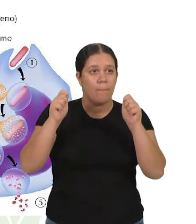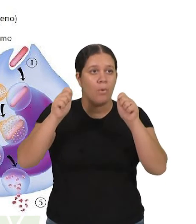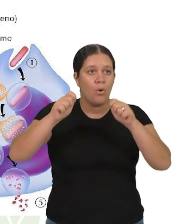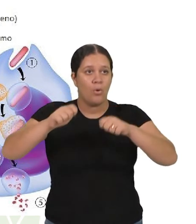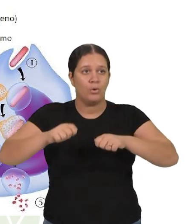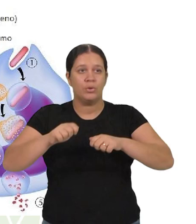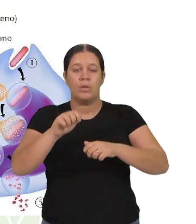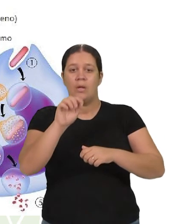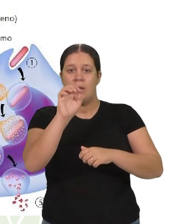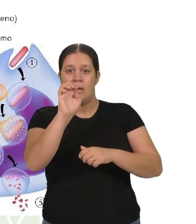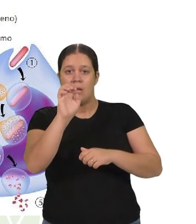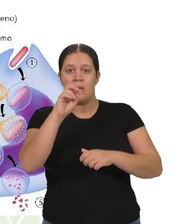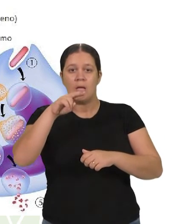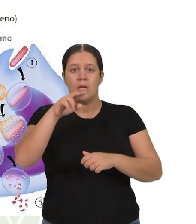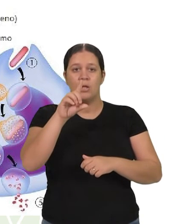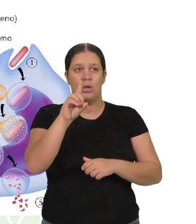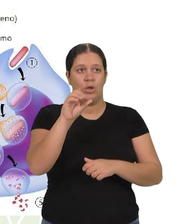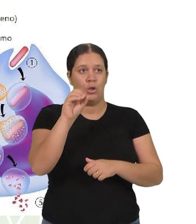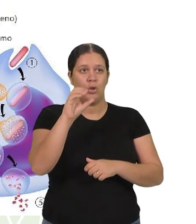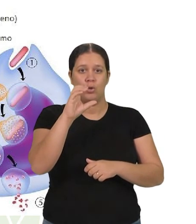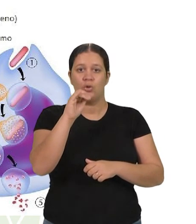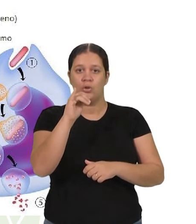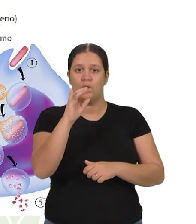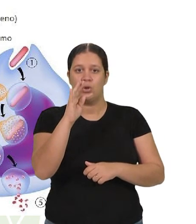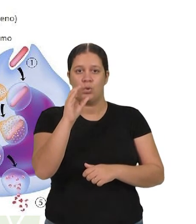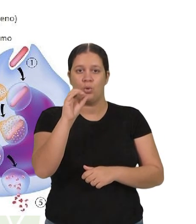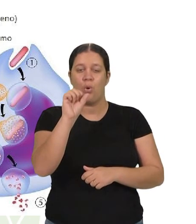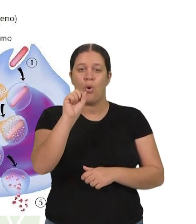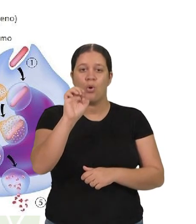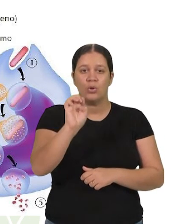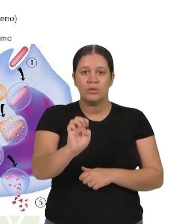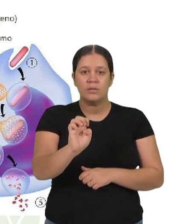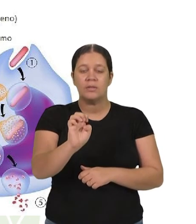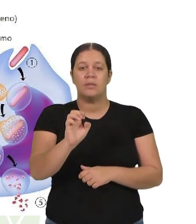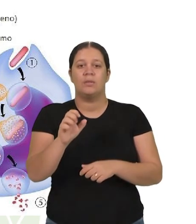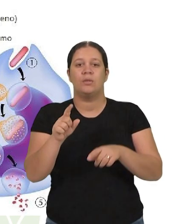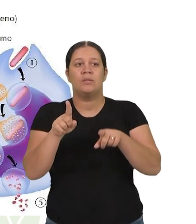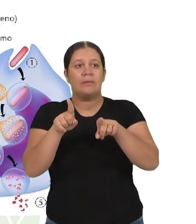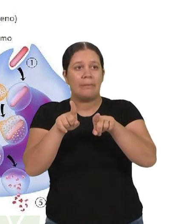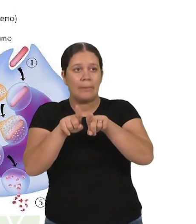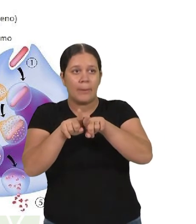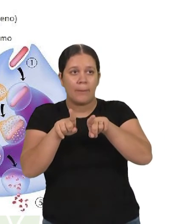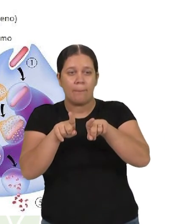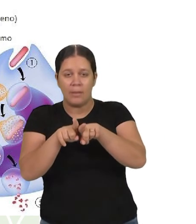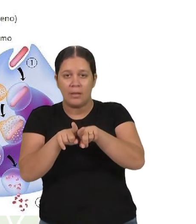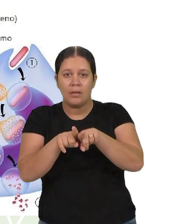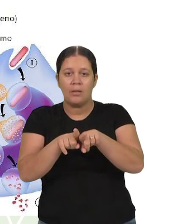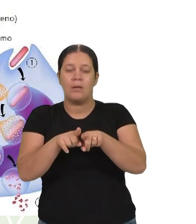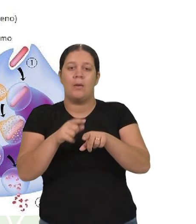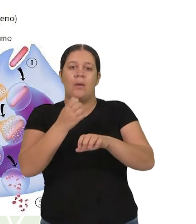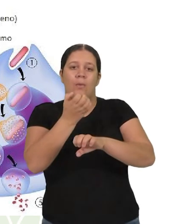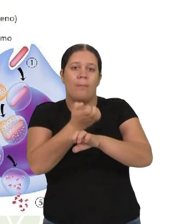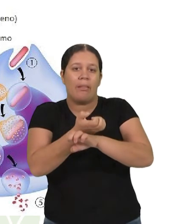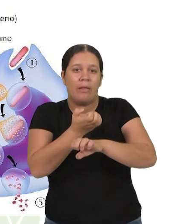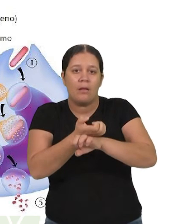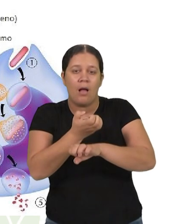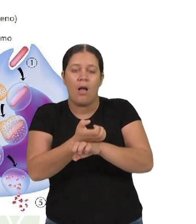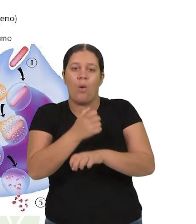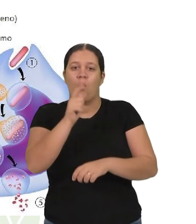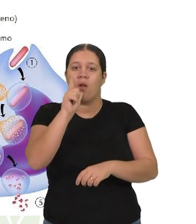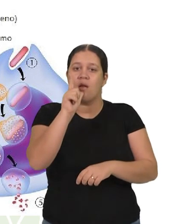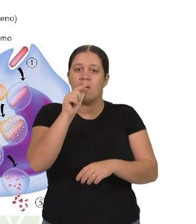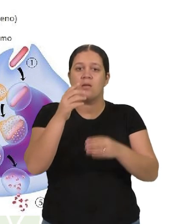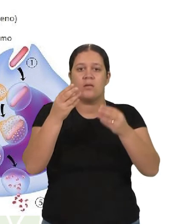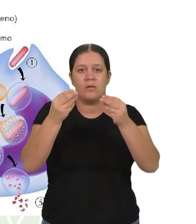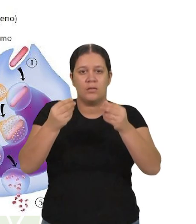seja por fagocitose, englobando materiais sólidos, né? Seja a pinocitose, englobando